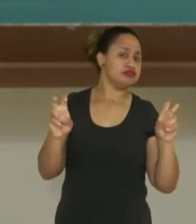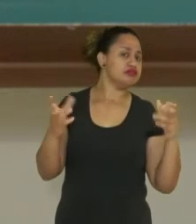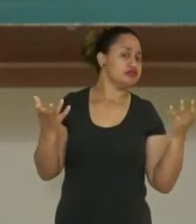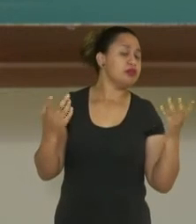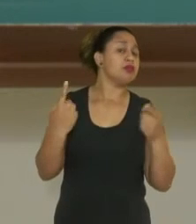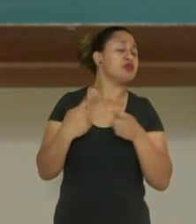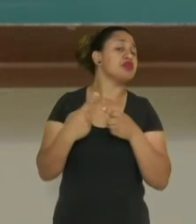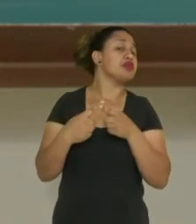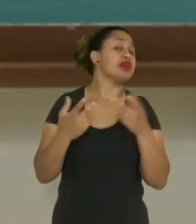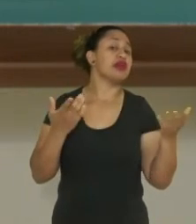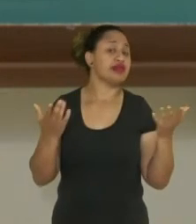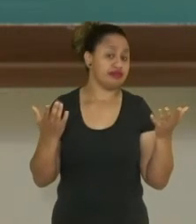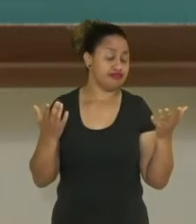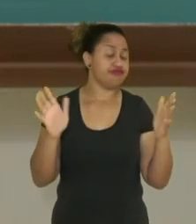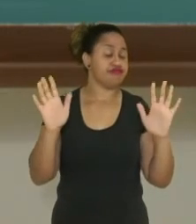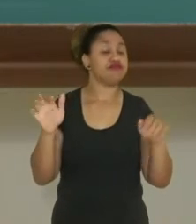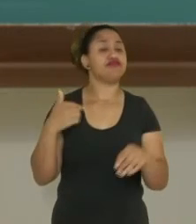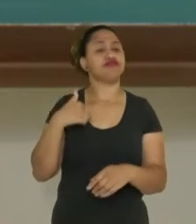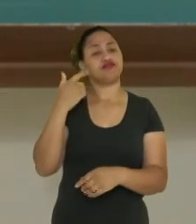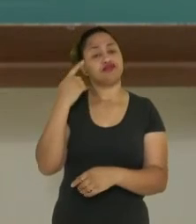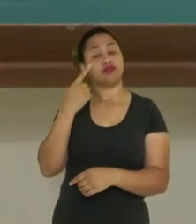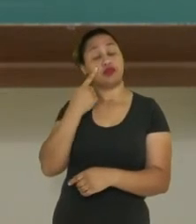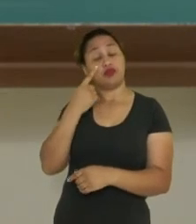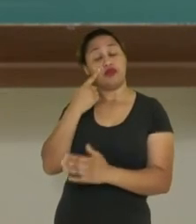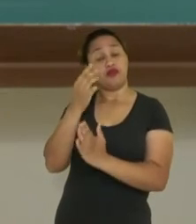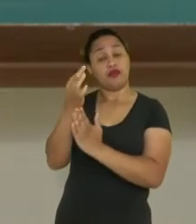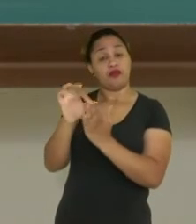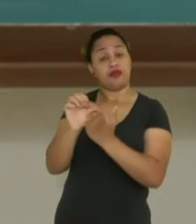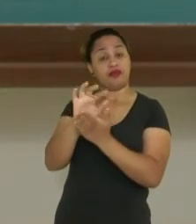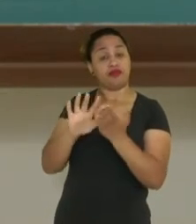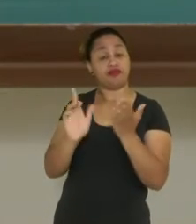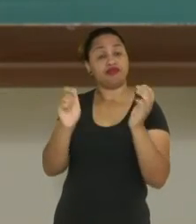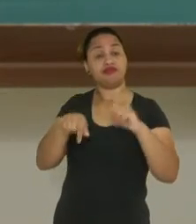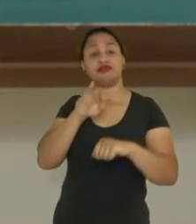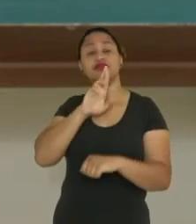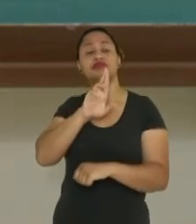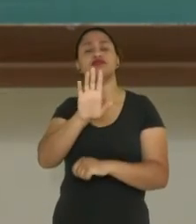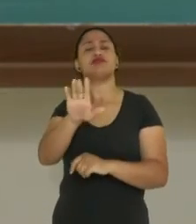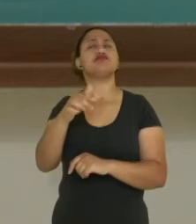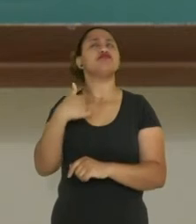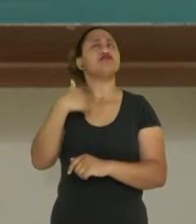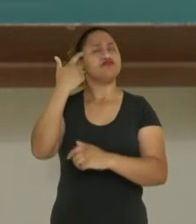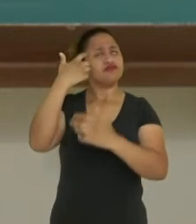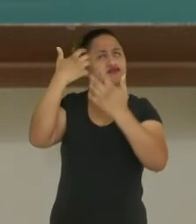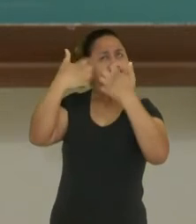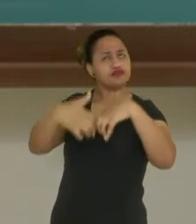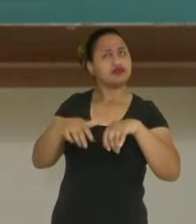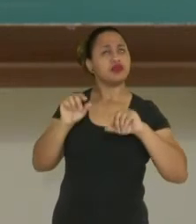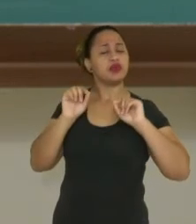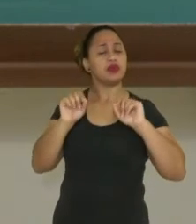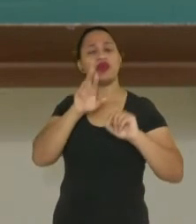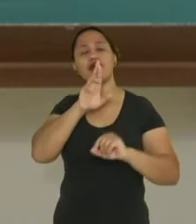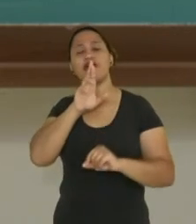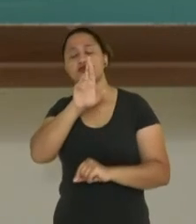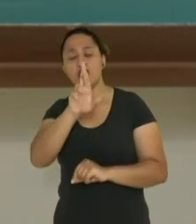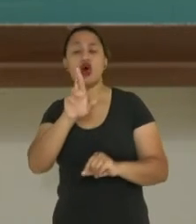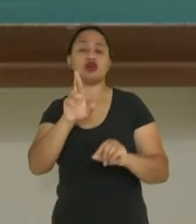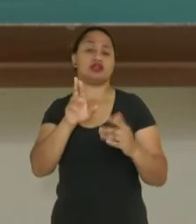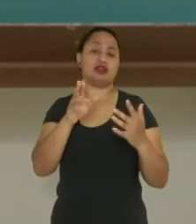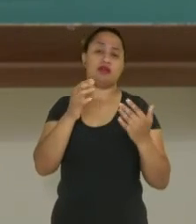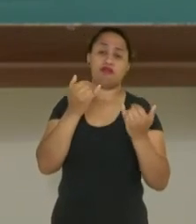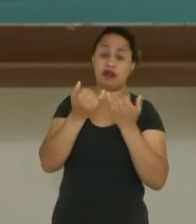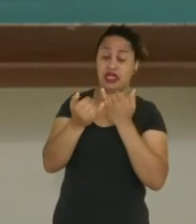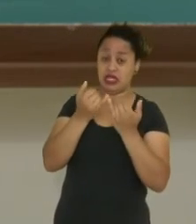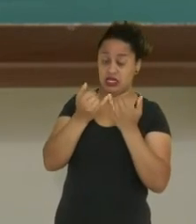Por qual motivo? Vejamos uma possibilidade de resposta. Pense, se a ideia da resposta, que iremos ver na